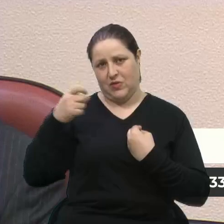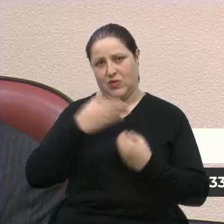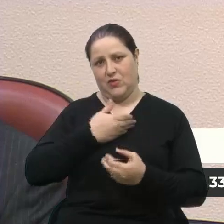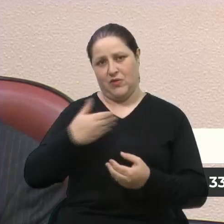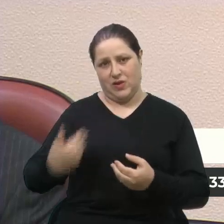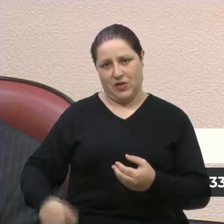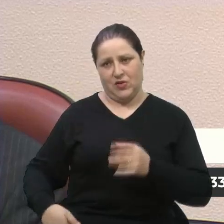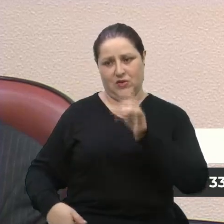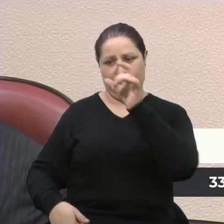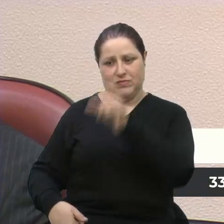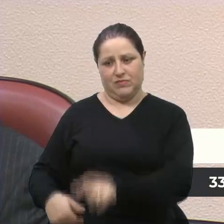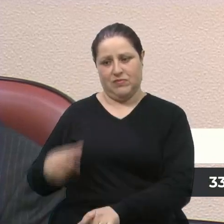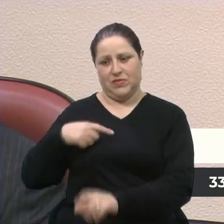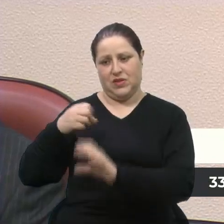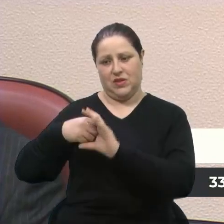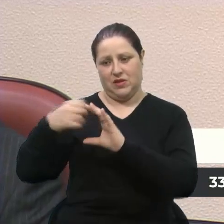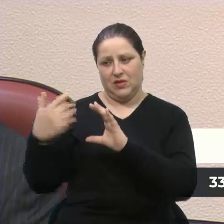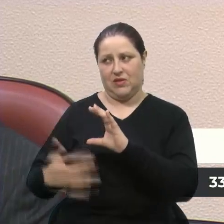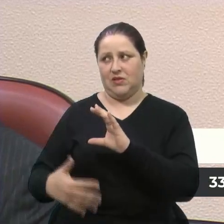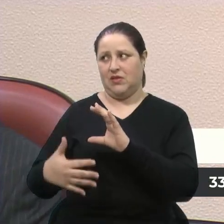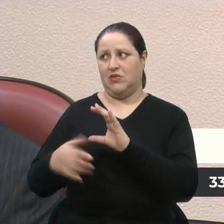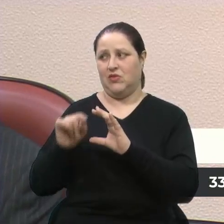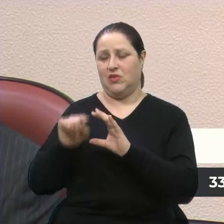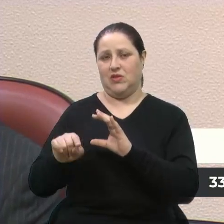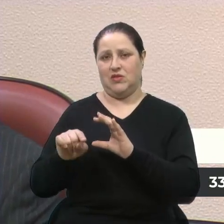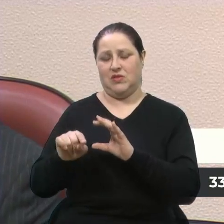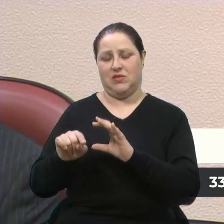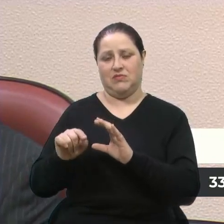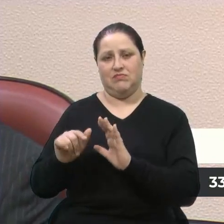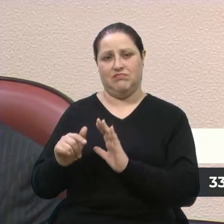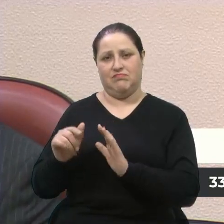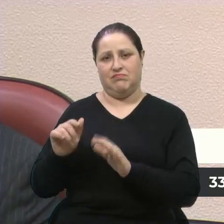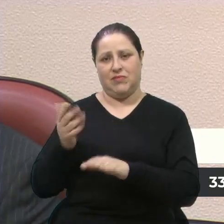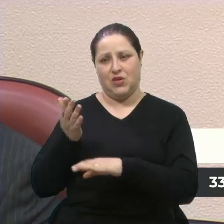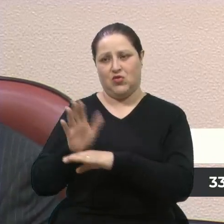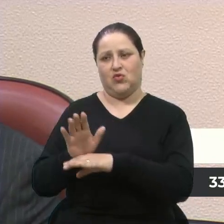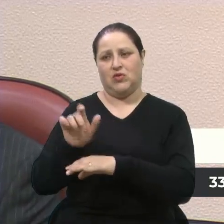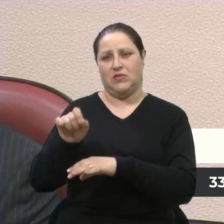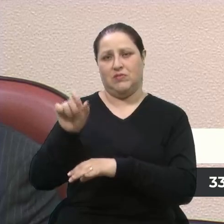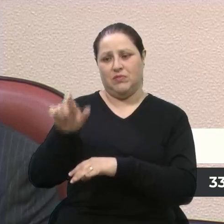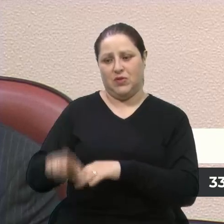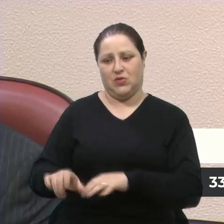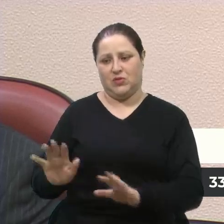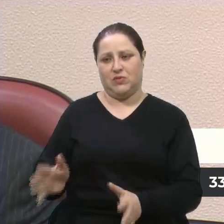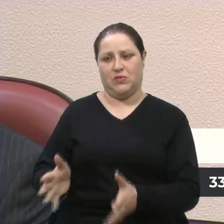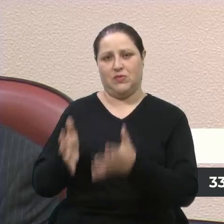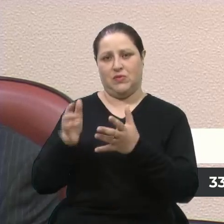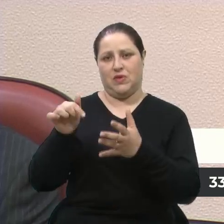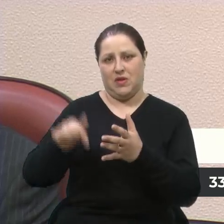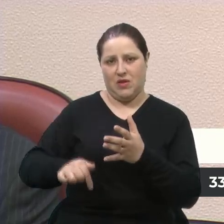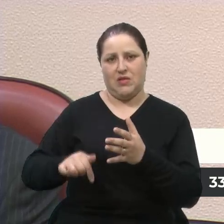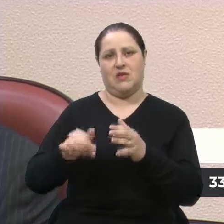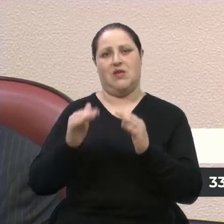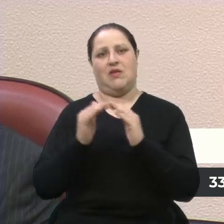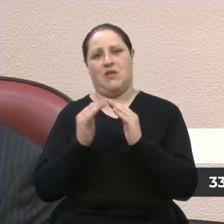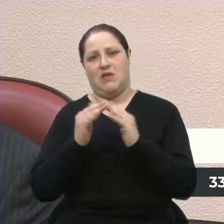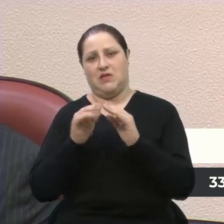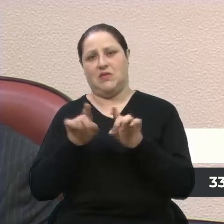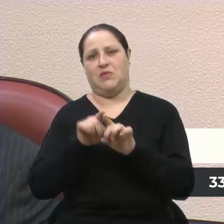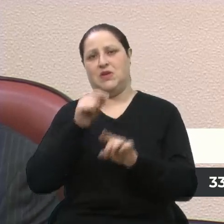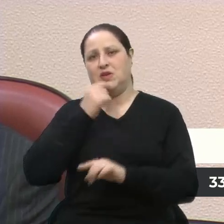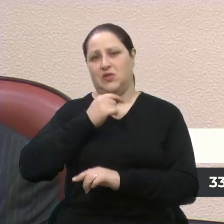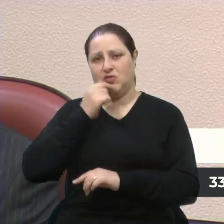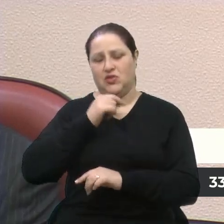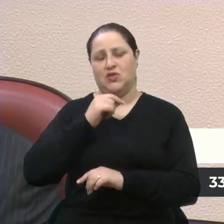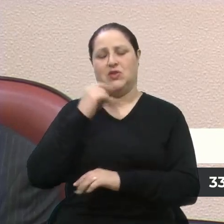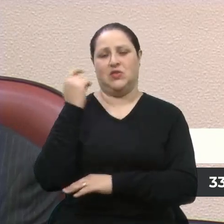personagem, essas características que engrandece não só ele, como esta casa, Caxias do Sul, o